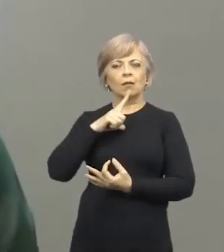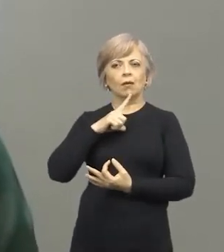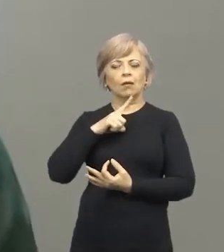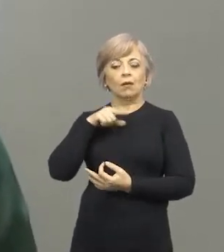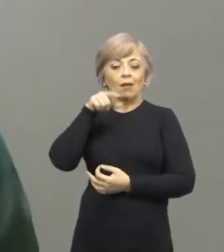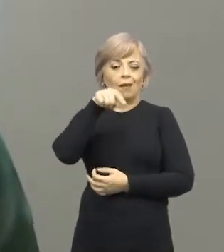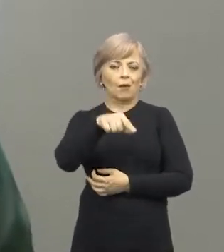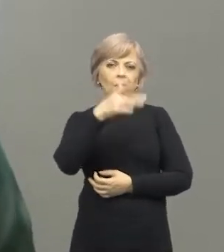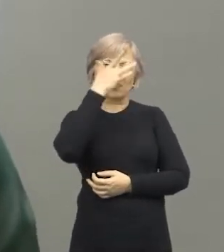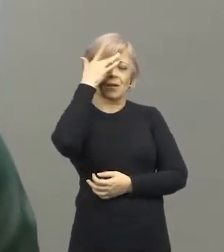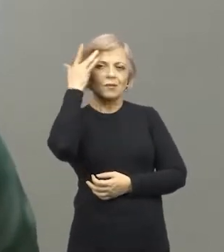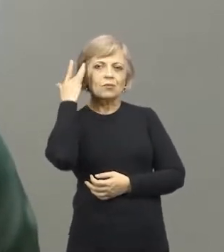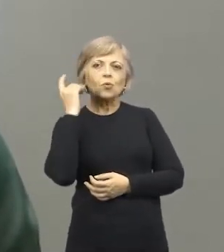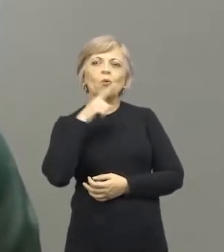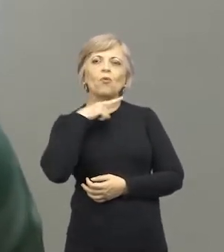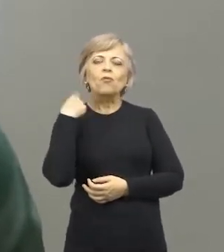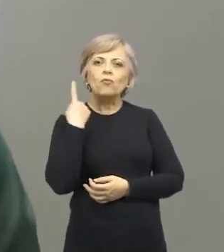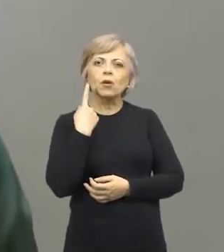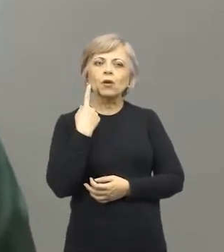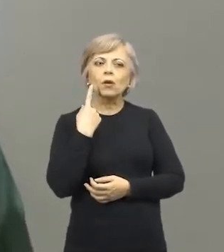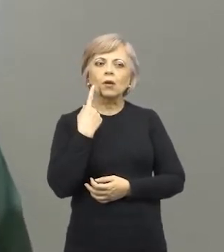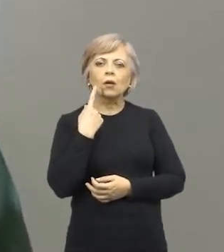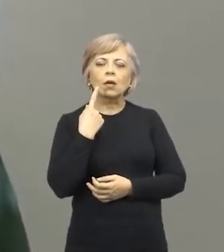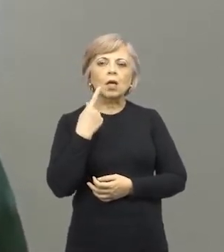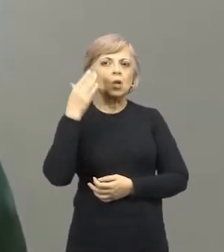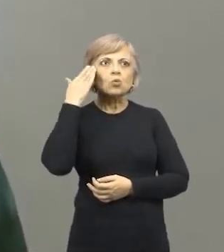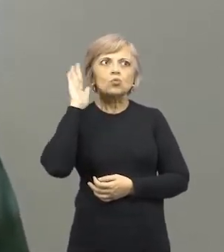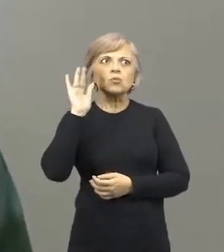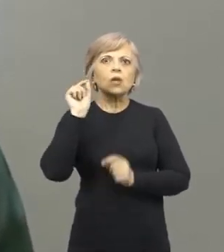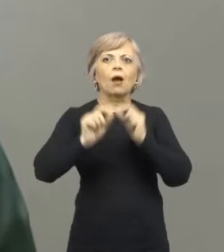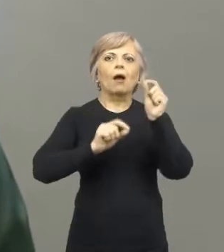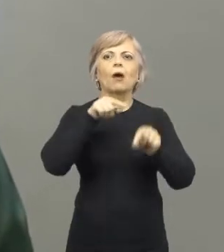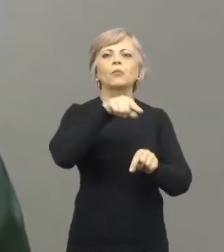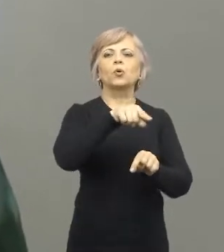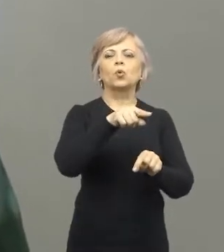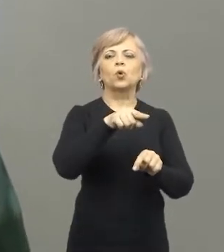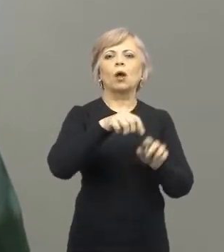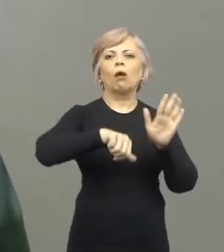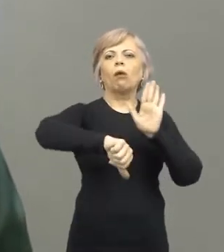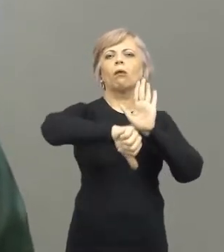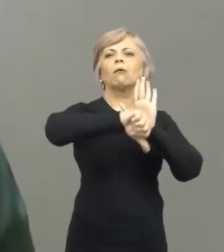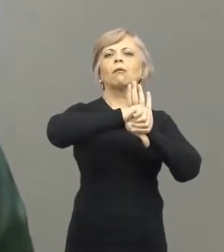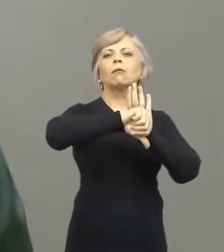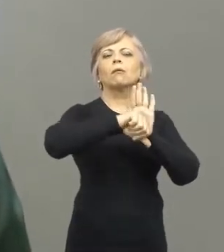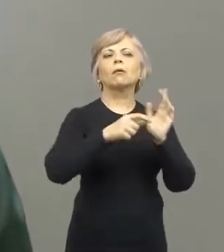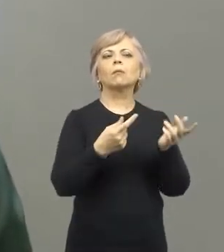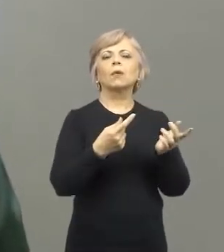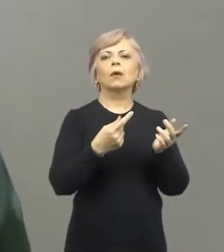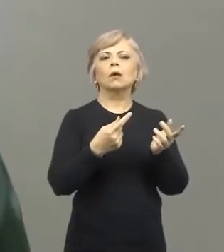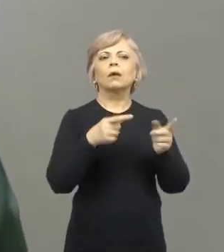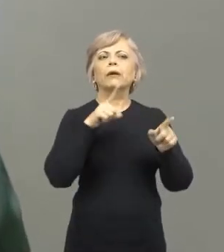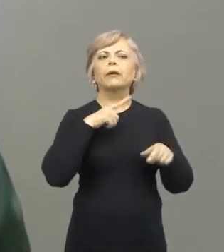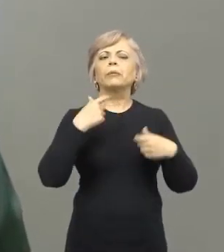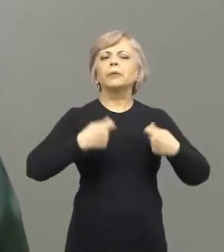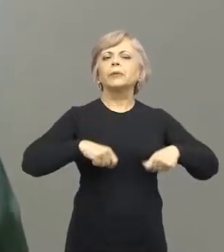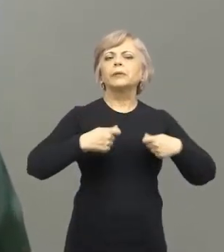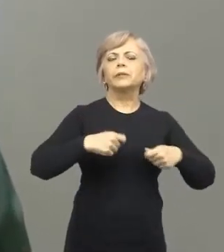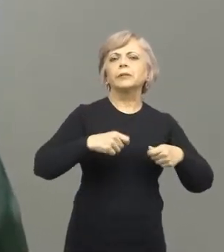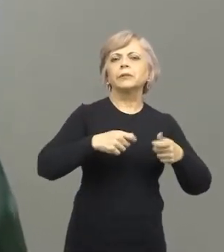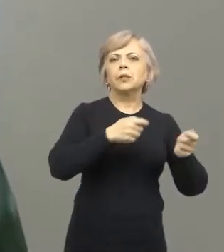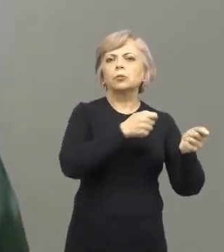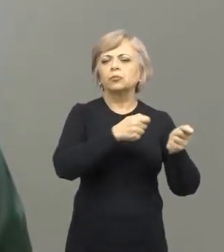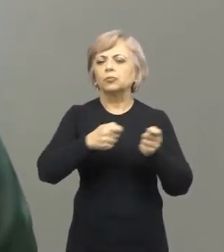seu ente querido falecido sem que a causa tenha sido um crime tenham que passar pelo sistema de justiça